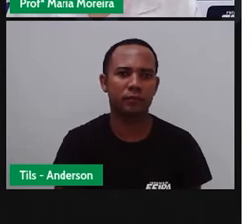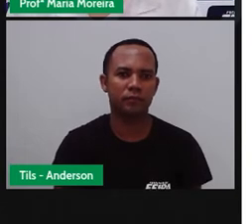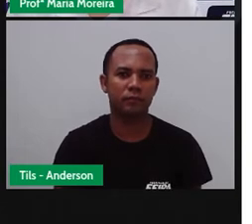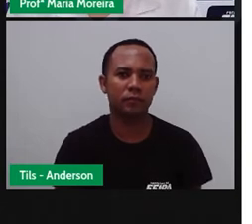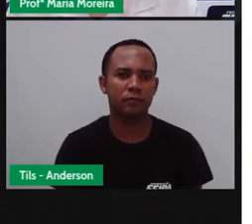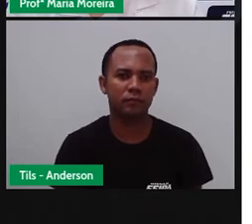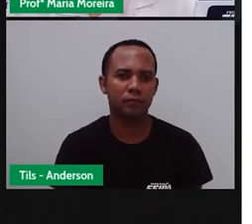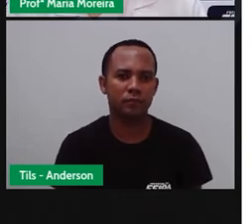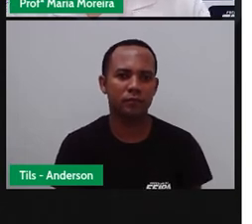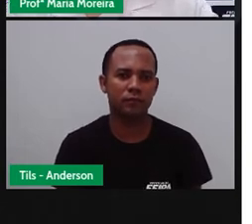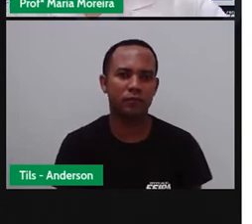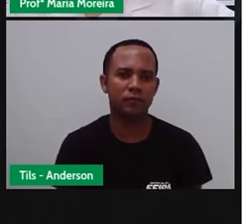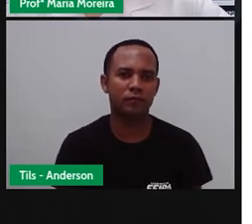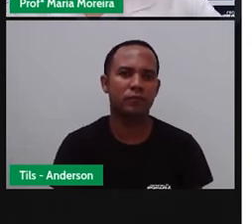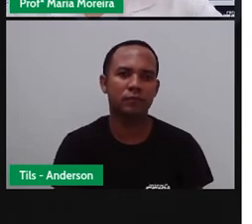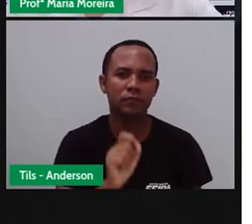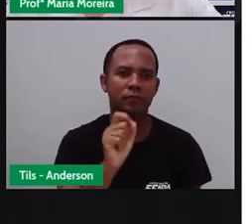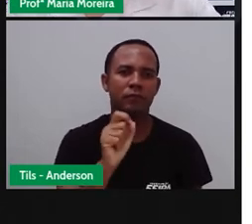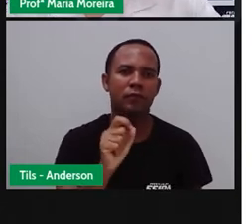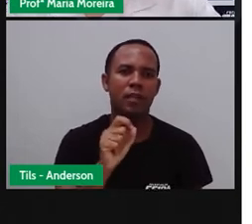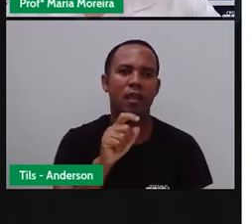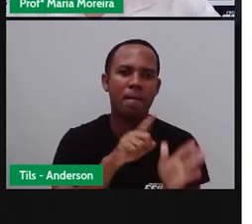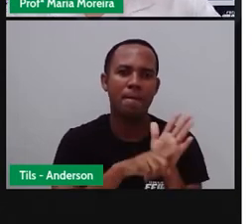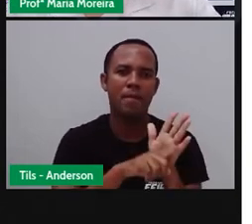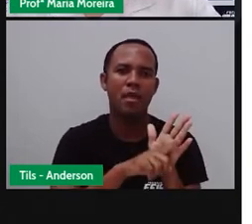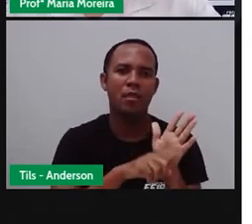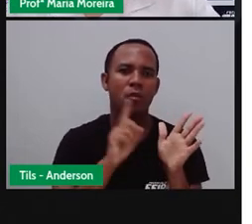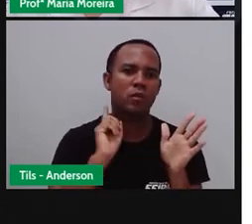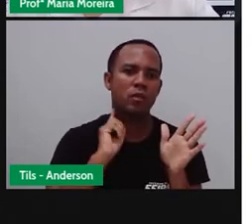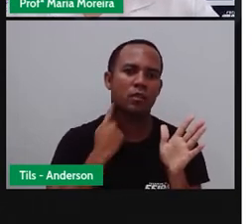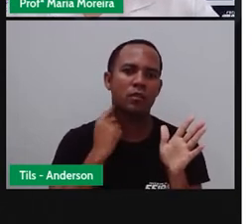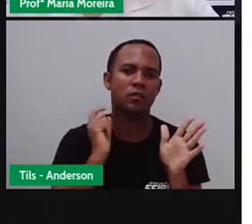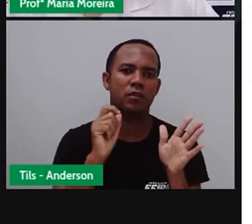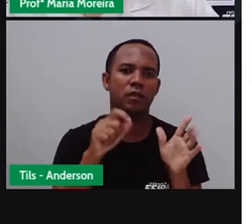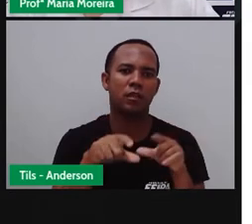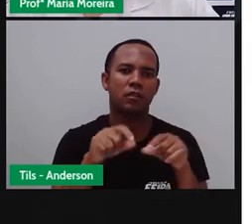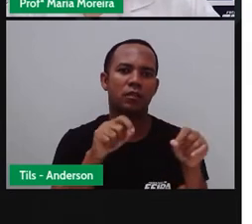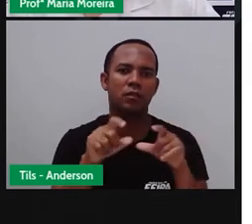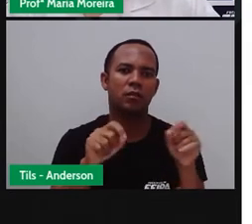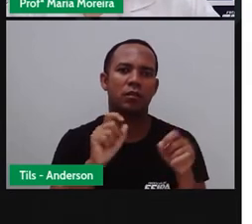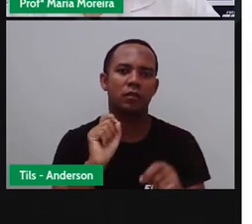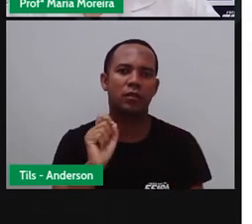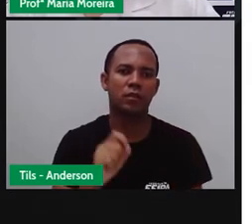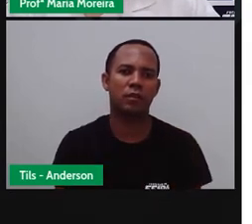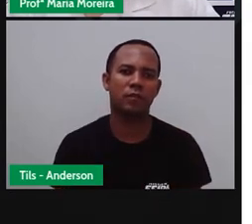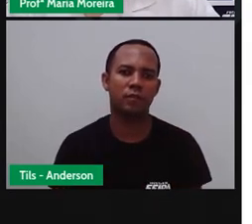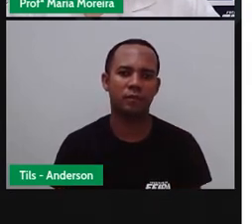11 maçãs. Quem recolheu menos lixo foi quem recolheu o quê?